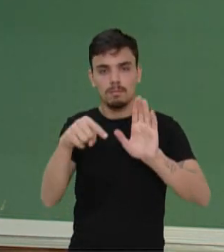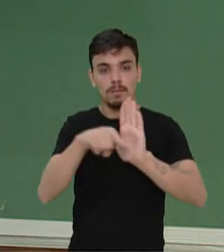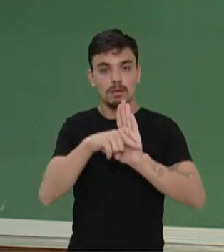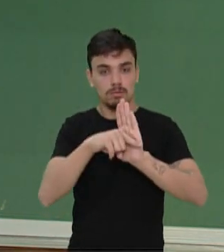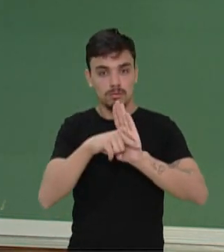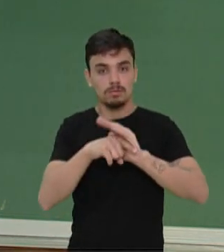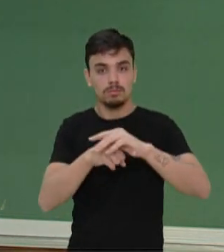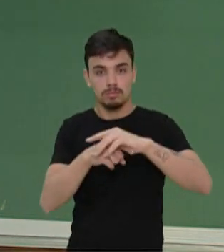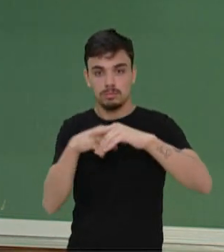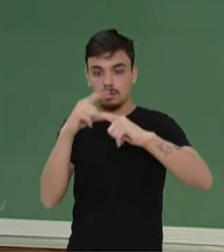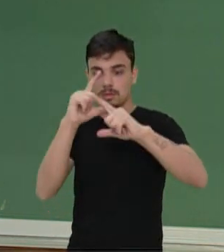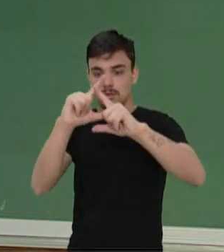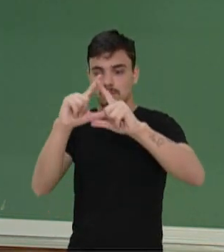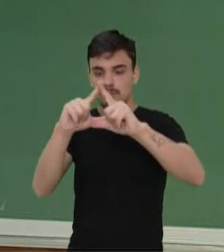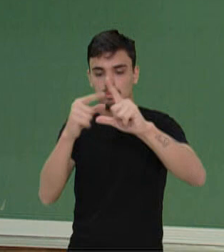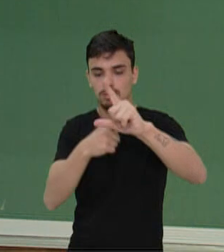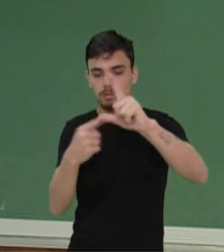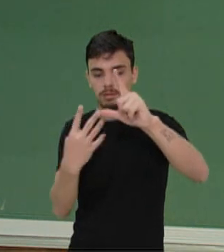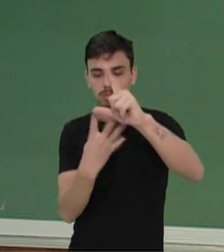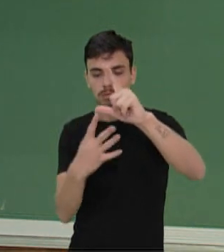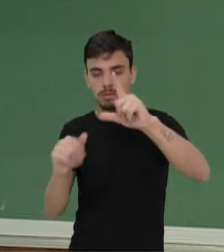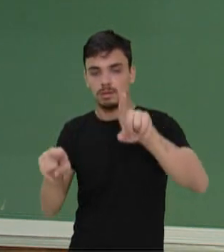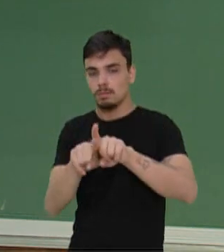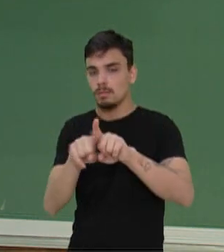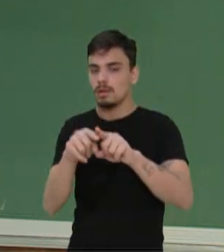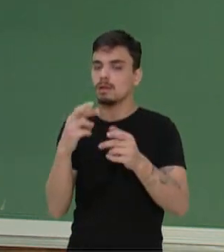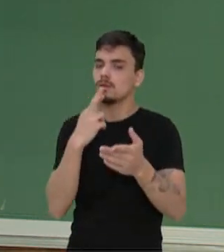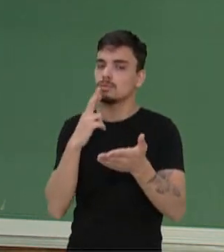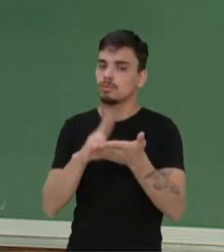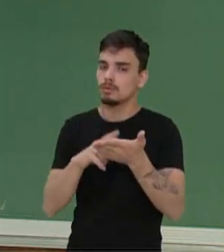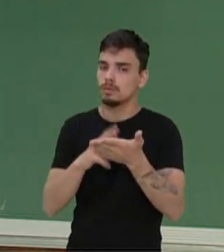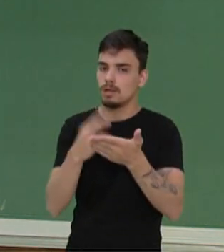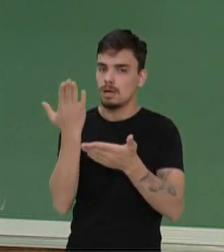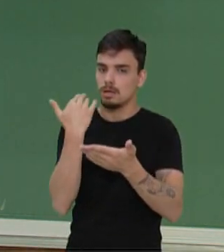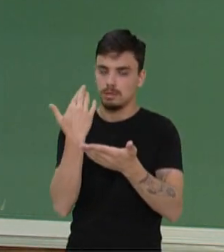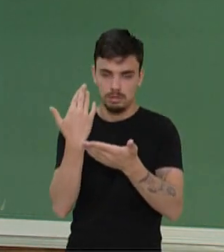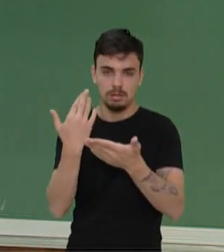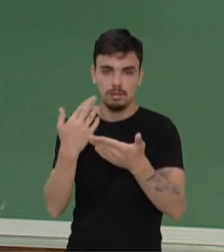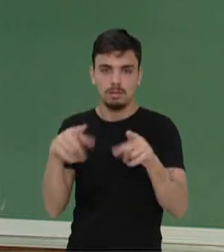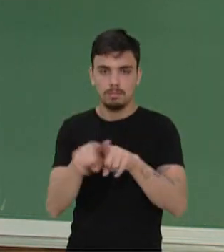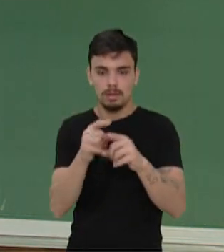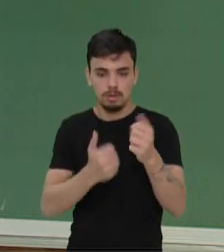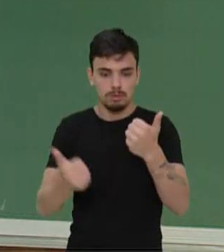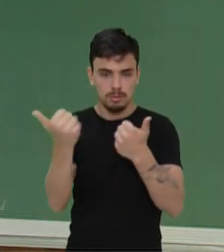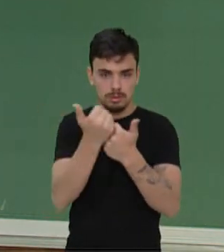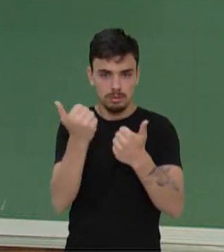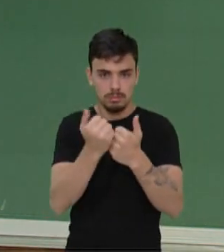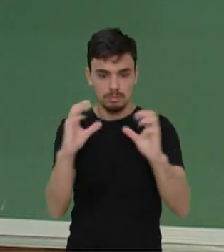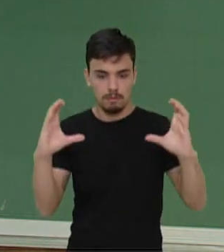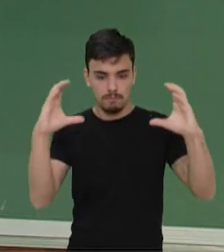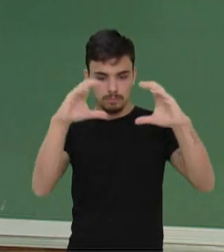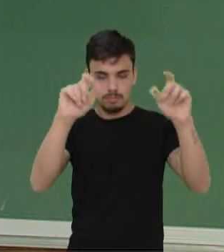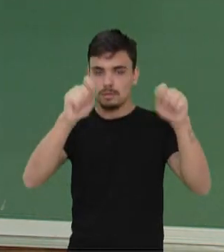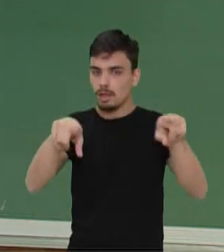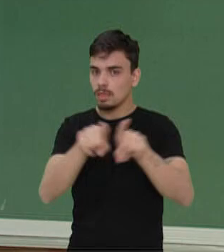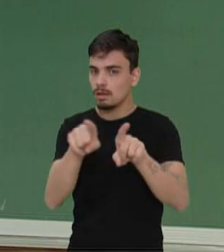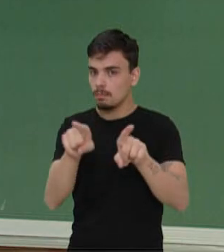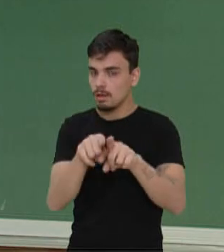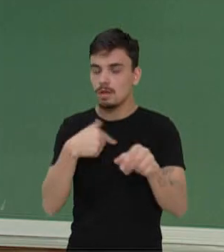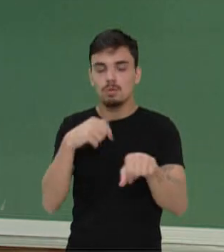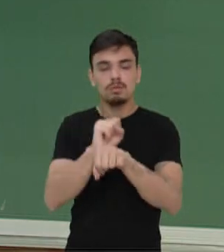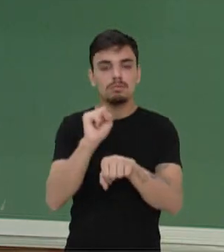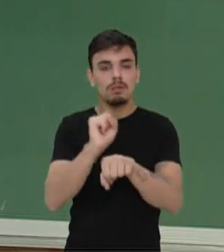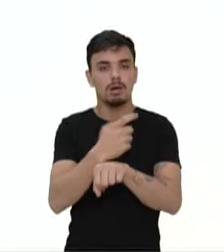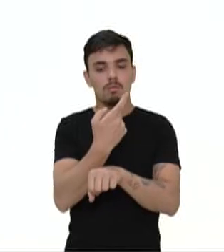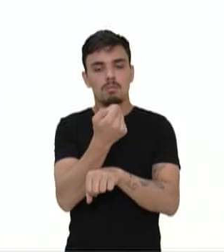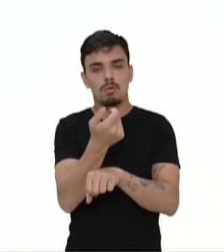4A ou simplesmente usar o resultado anterior e substituir na função que dá certo da mesma forma, ok? Espero mais um